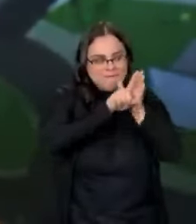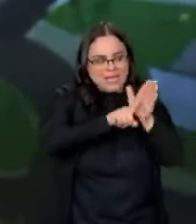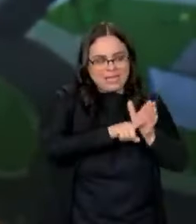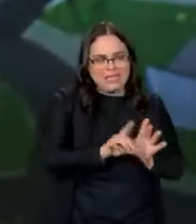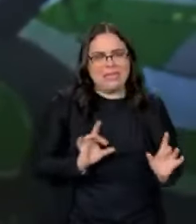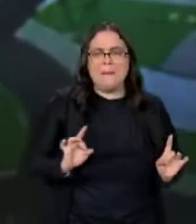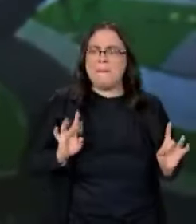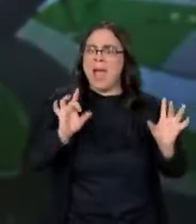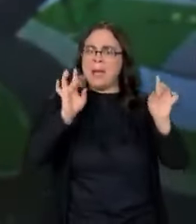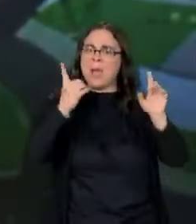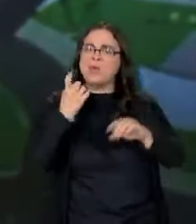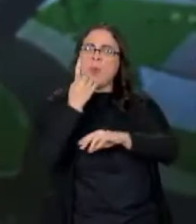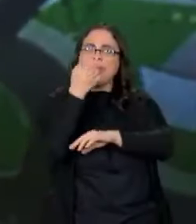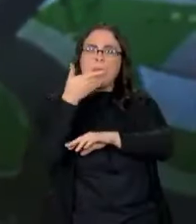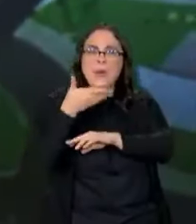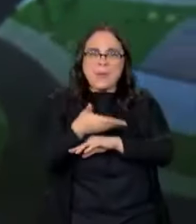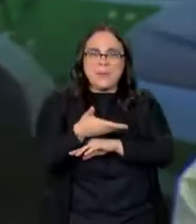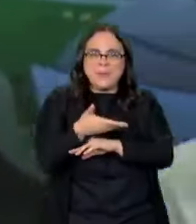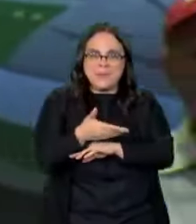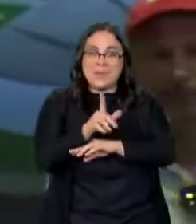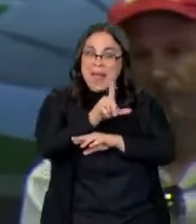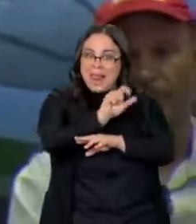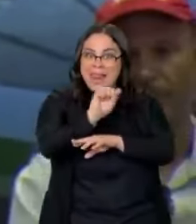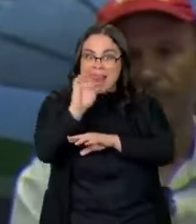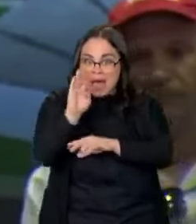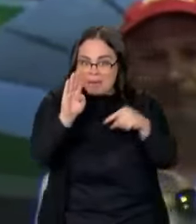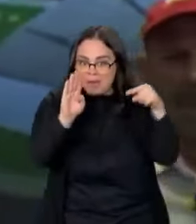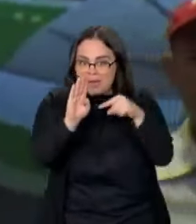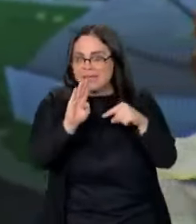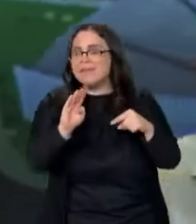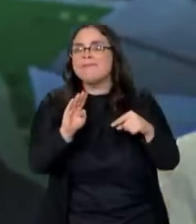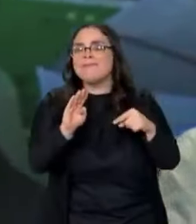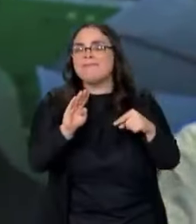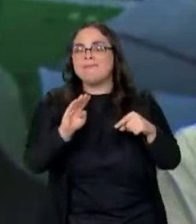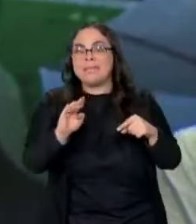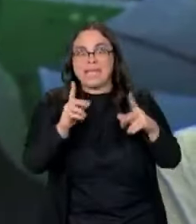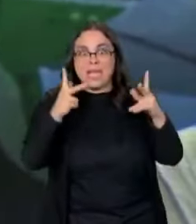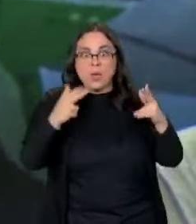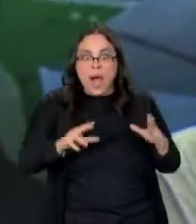extraordinário como esse. De um laboratório em que não tem similar no mundo.